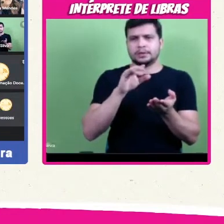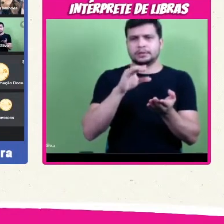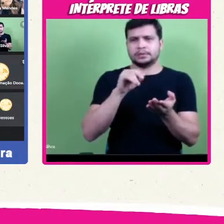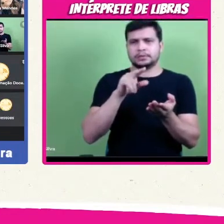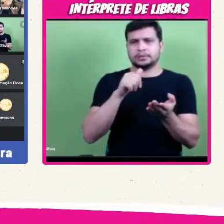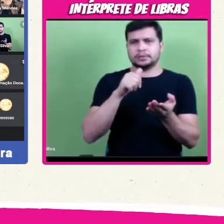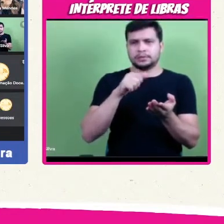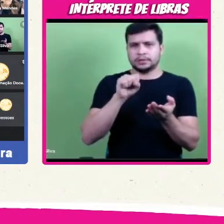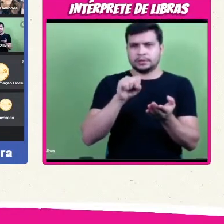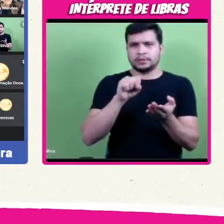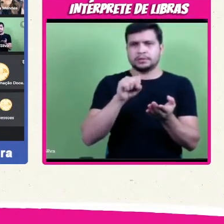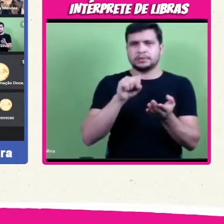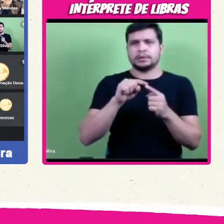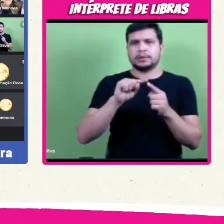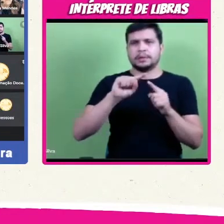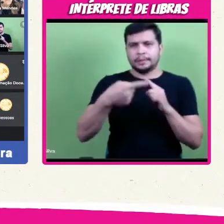Pós-Coloniais.